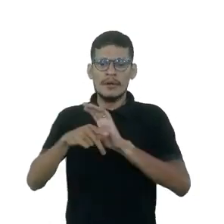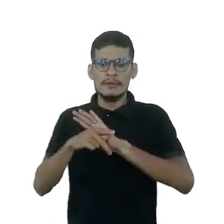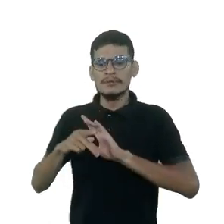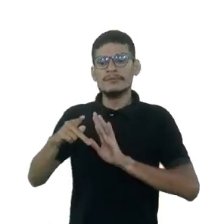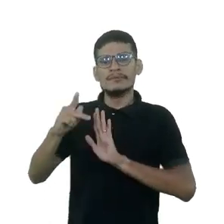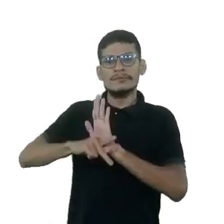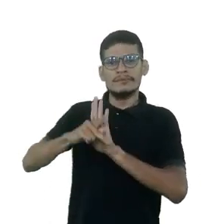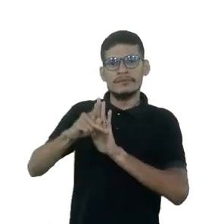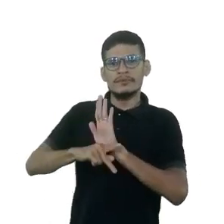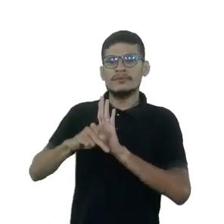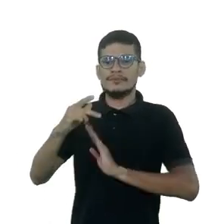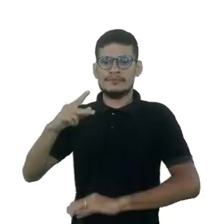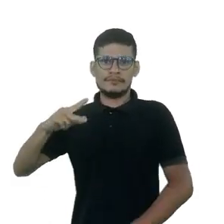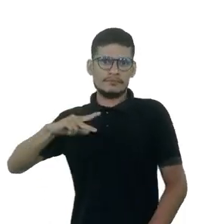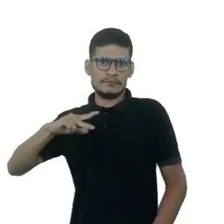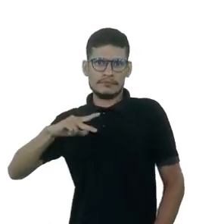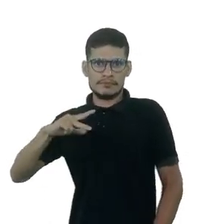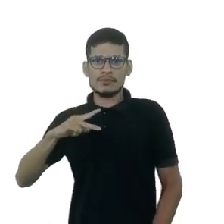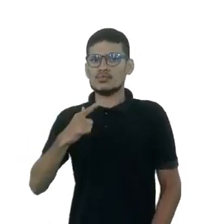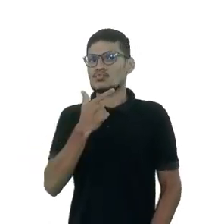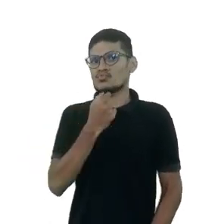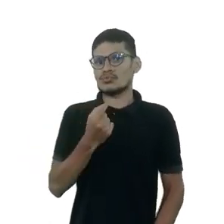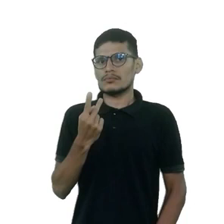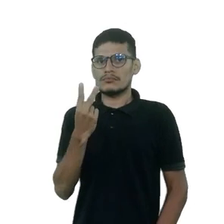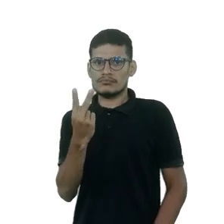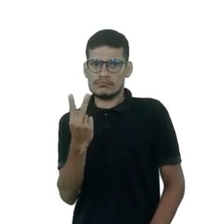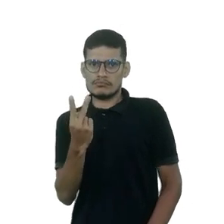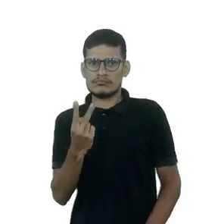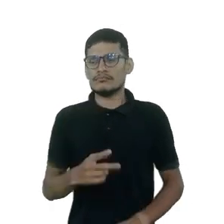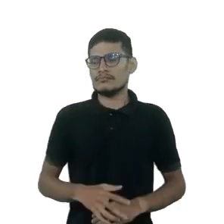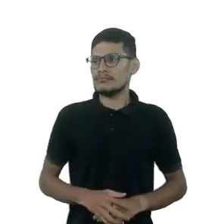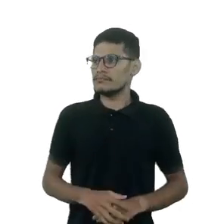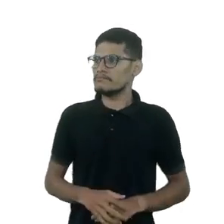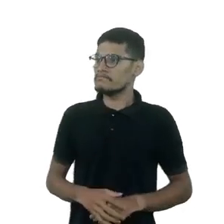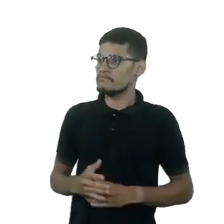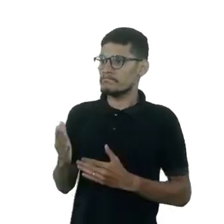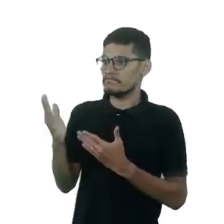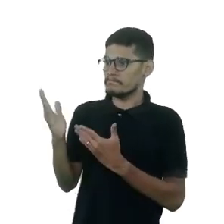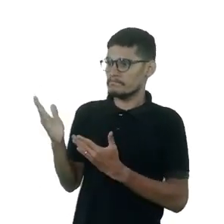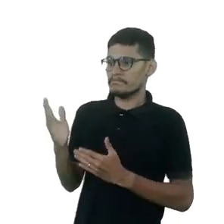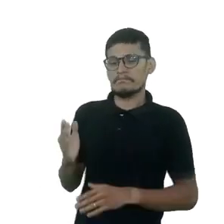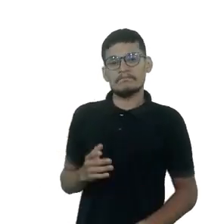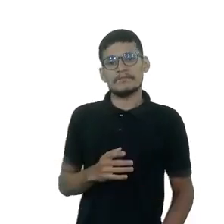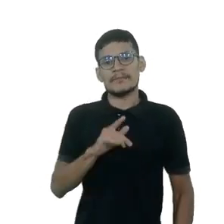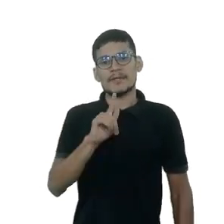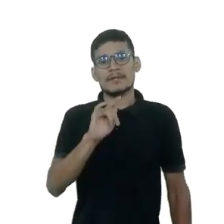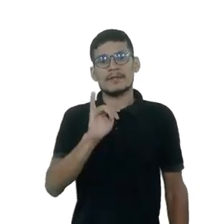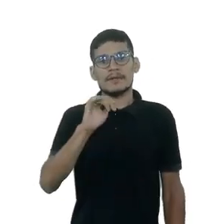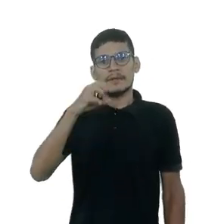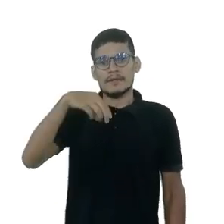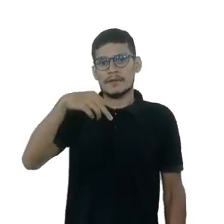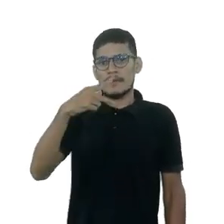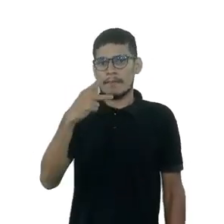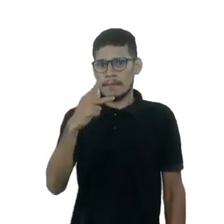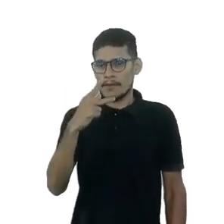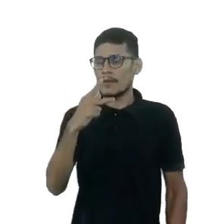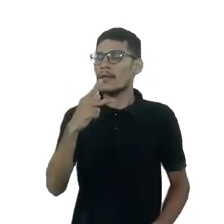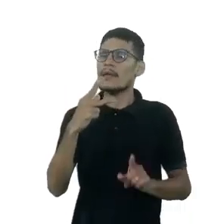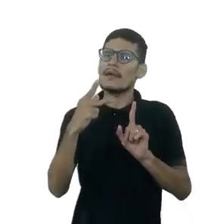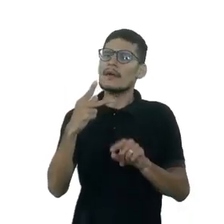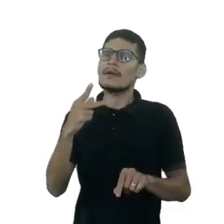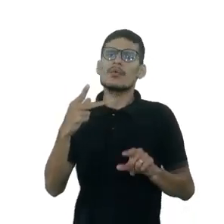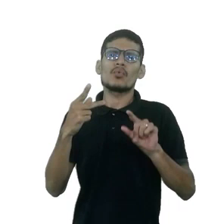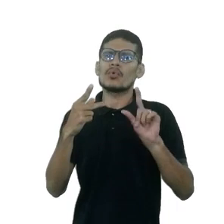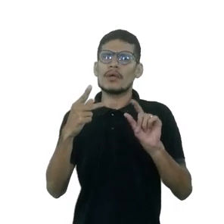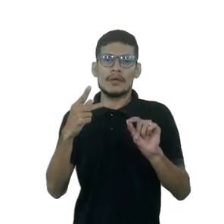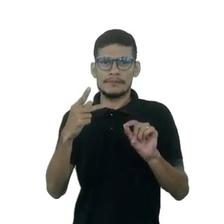por Spencer e por Peter, ou Peter, né? O GIMP, e aí a gente tem o acrônimo dele, ele